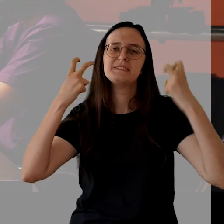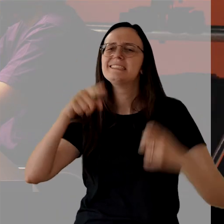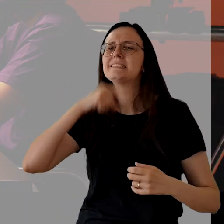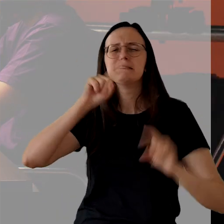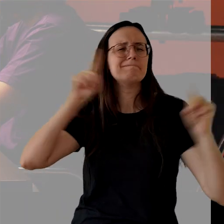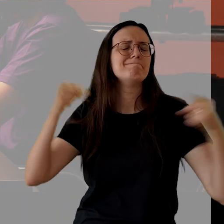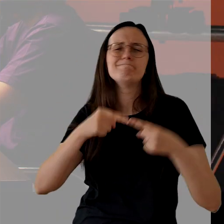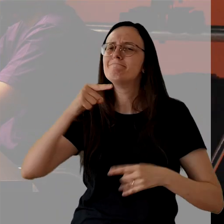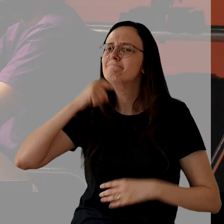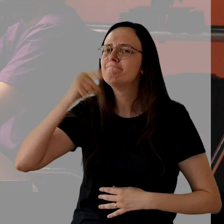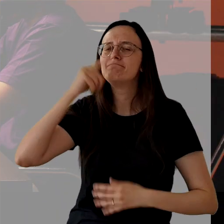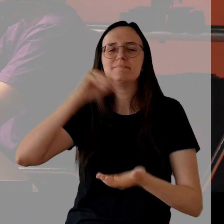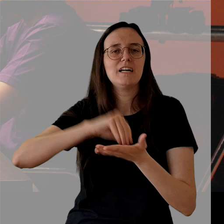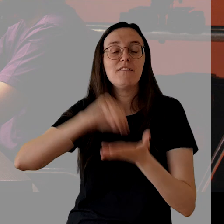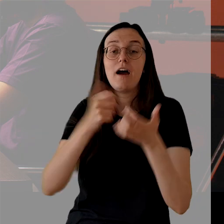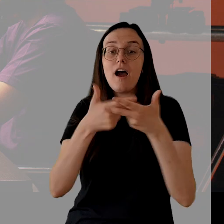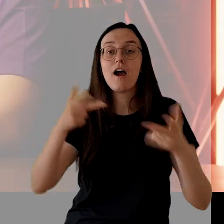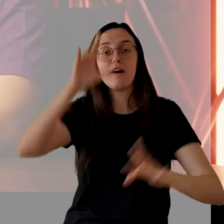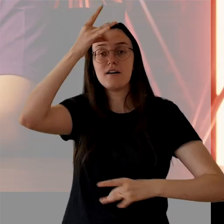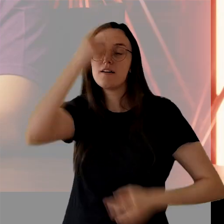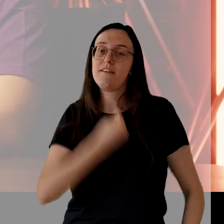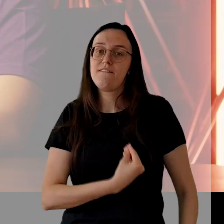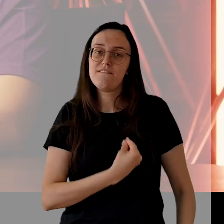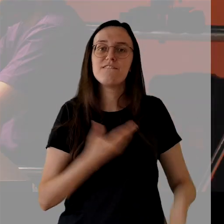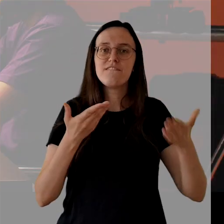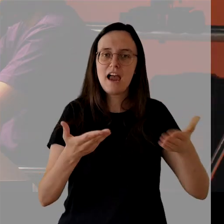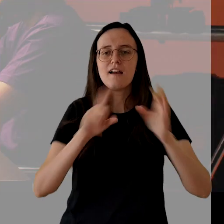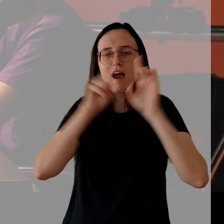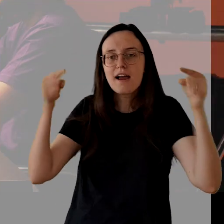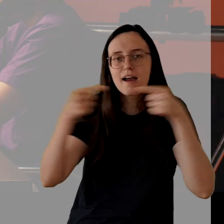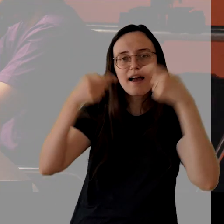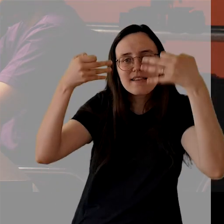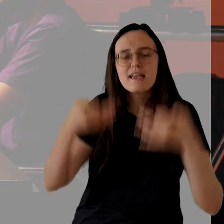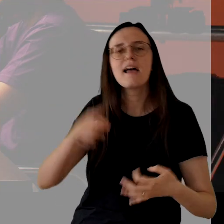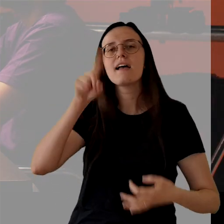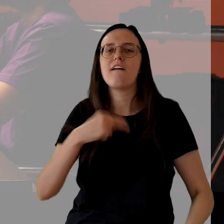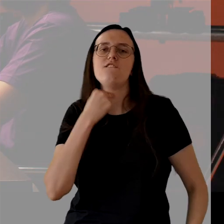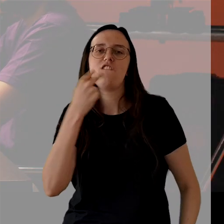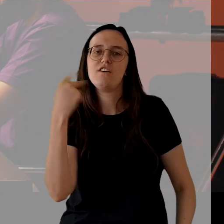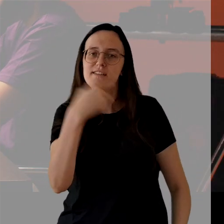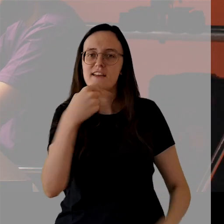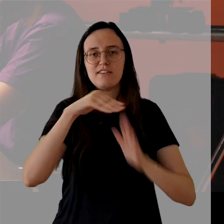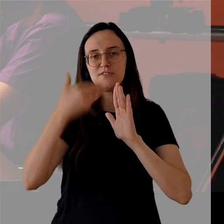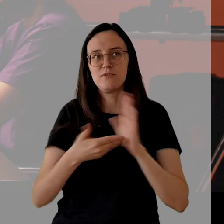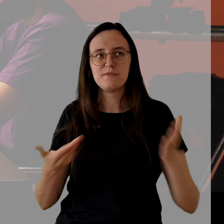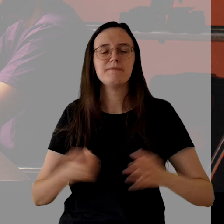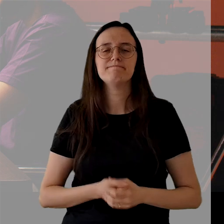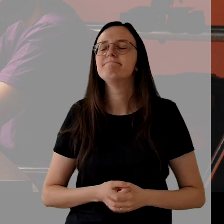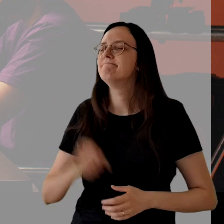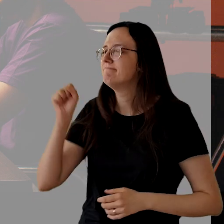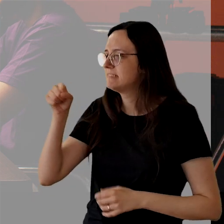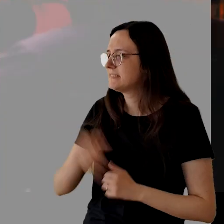batendo muito aquilo que o personagem está vivendo com, né, a voz ali com o que ele está falando. Sim.